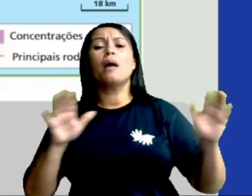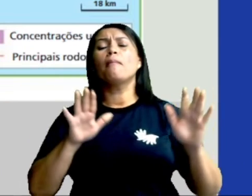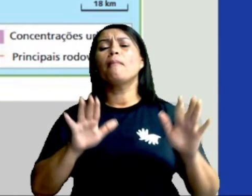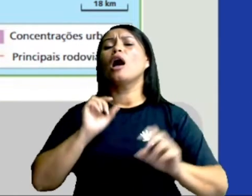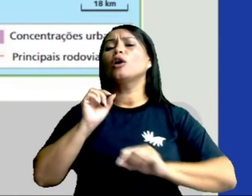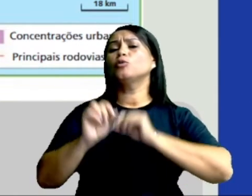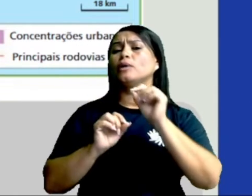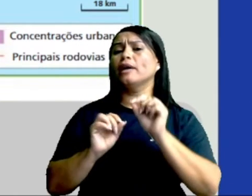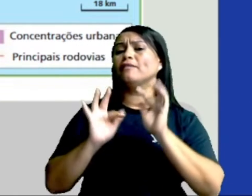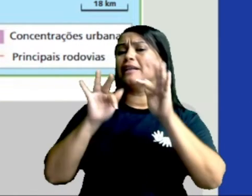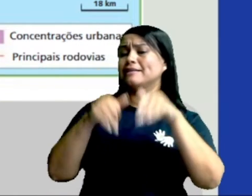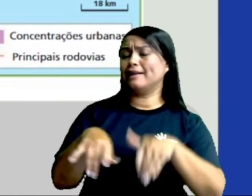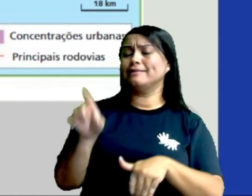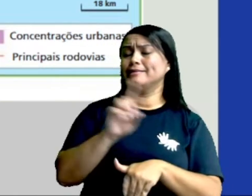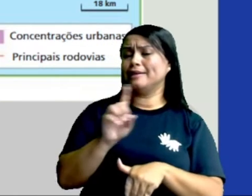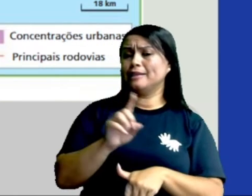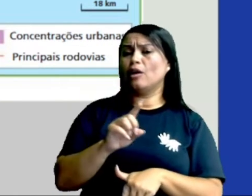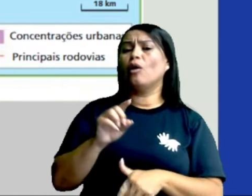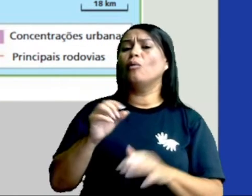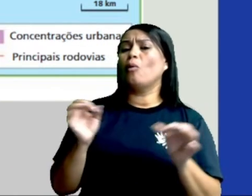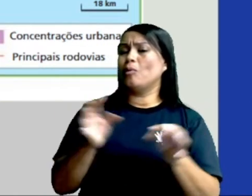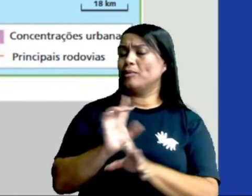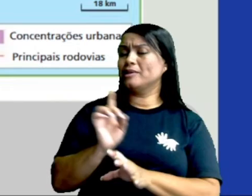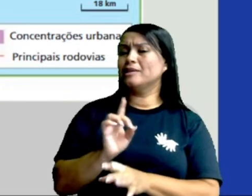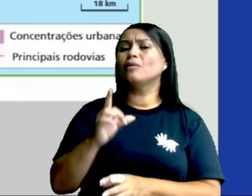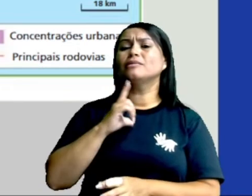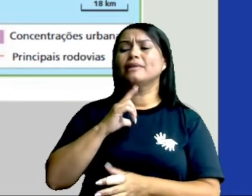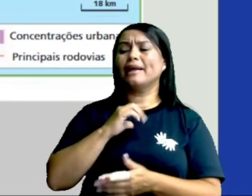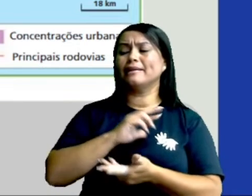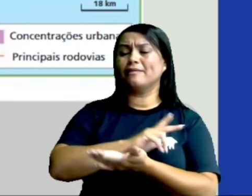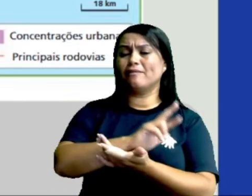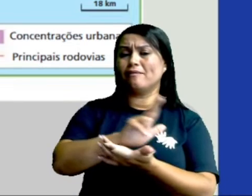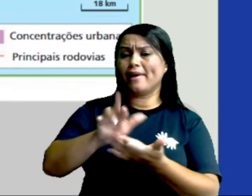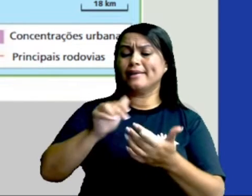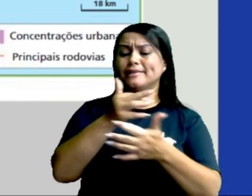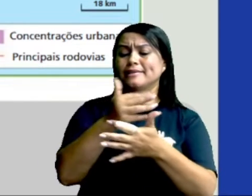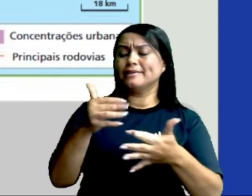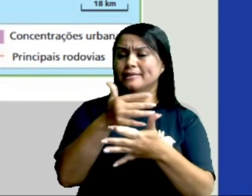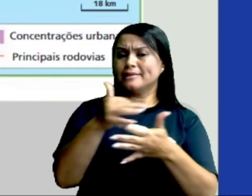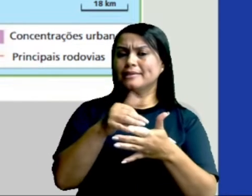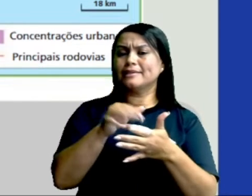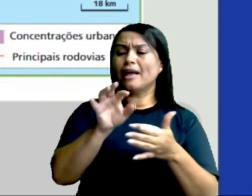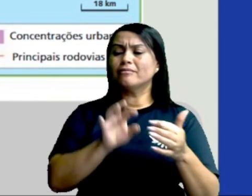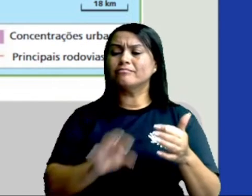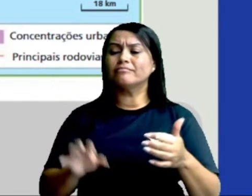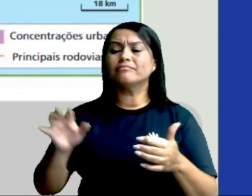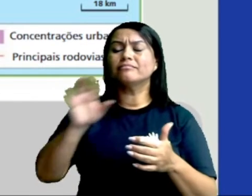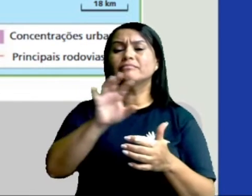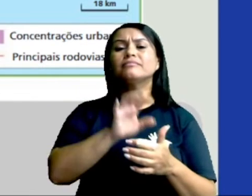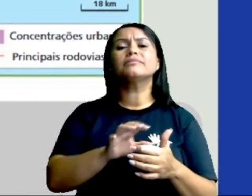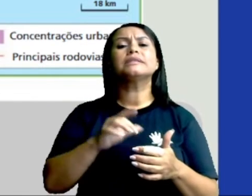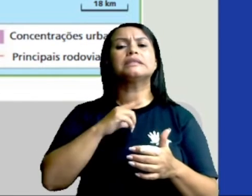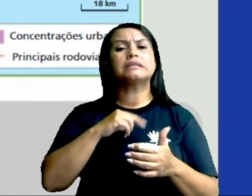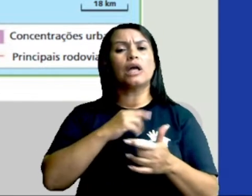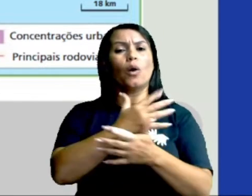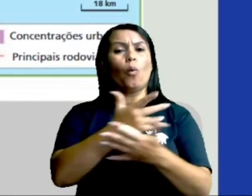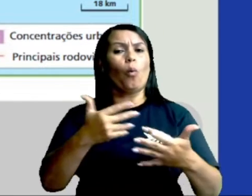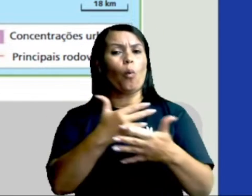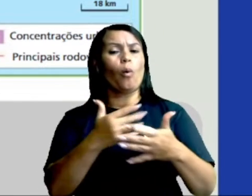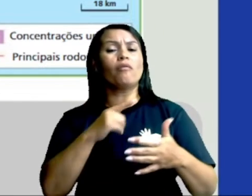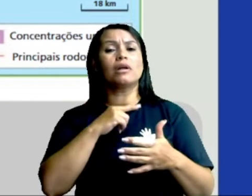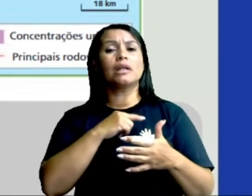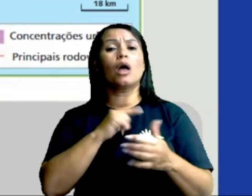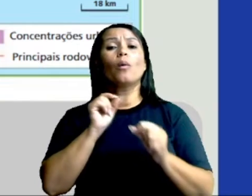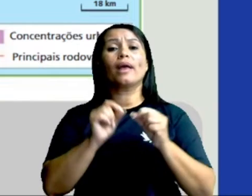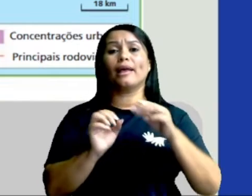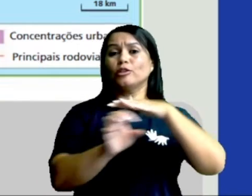uma conexão, um eixo de conexão entre várias cidades aqui nesse meio, que vão condicionar aqui uma área extremamente urbanizada, onde você vai ter uma concentração